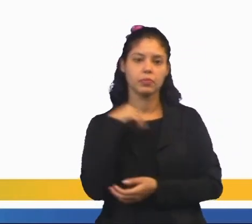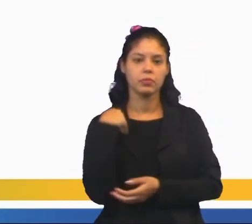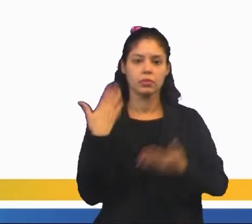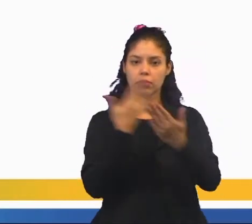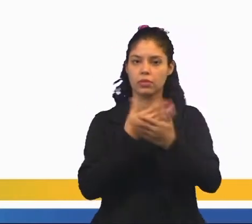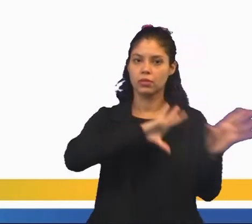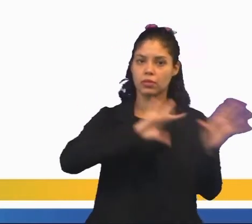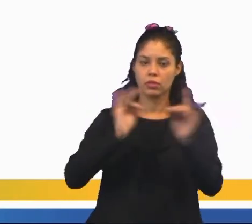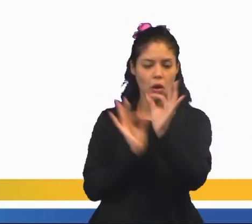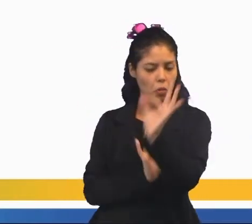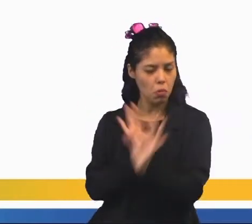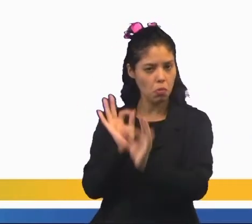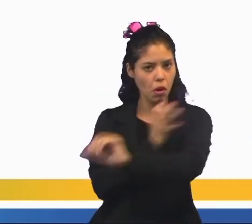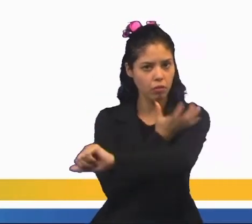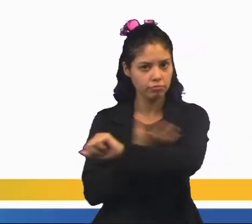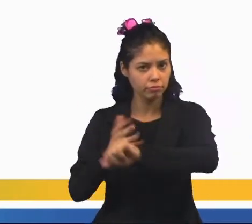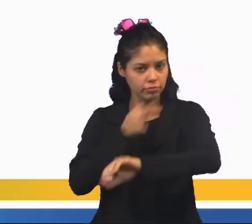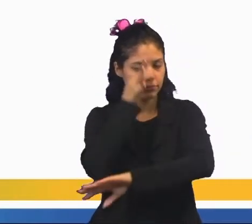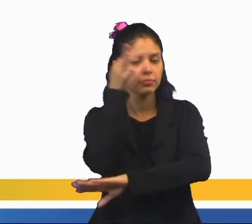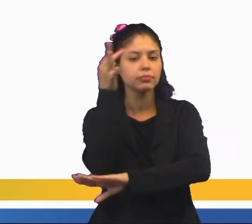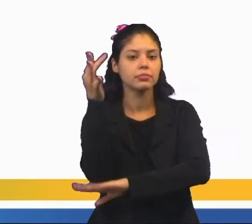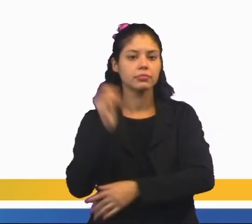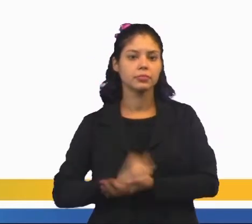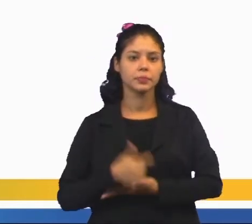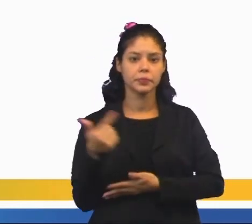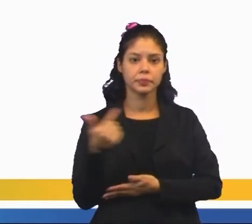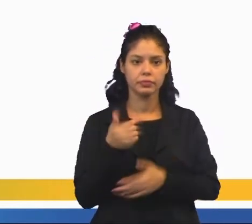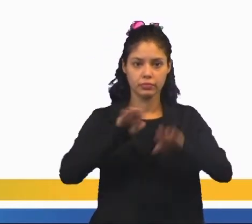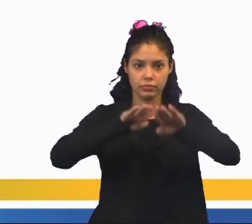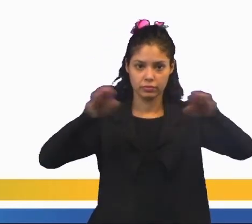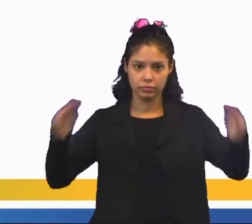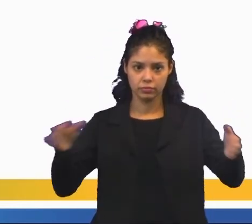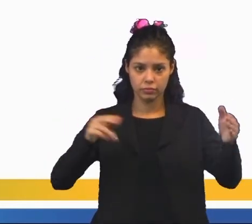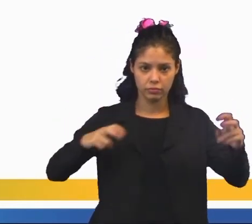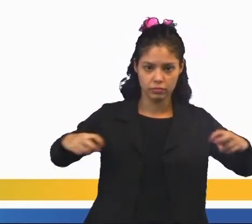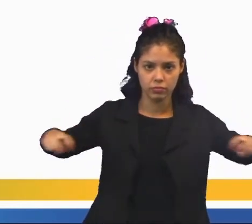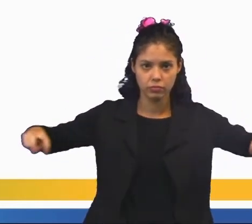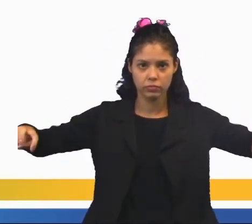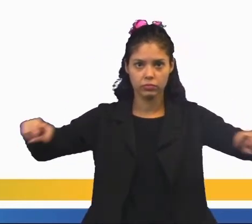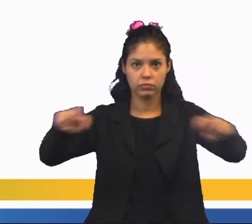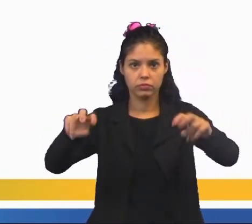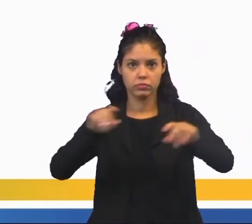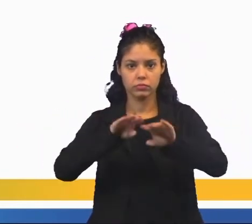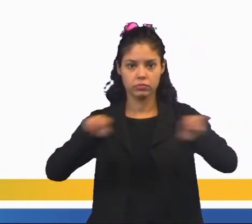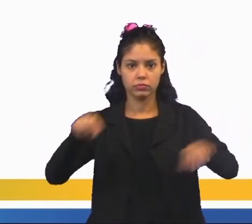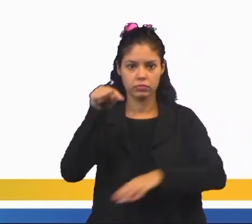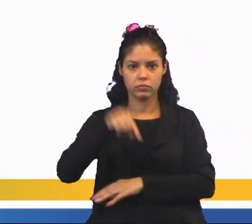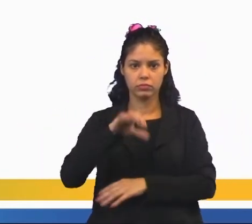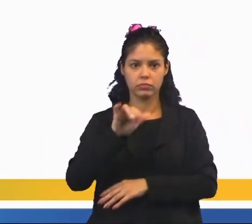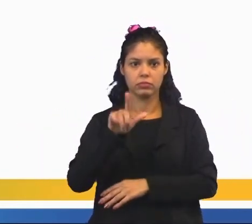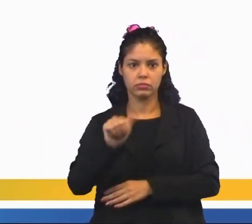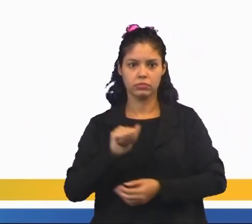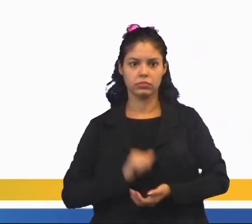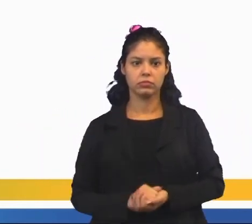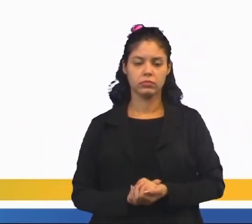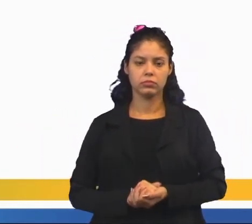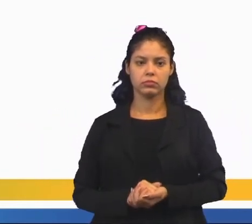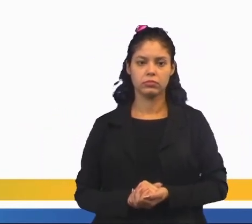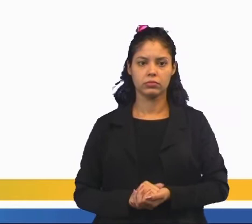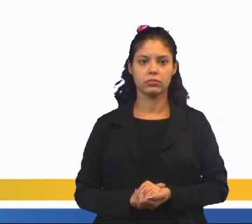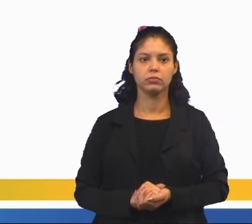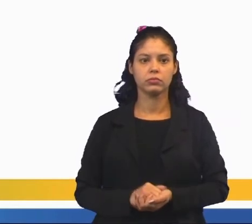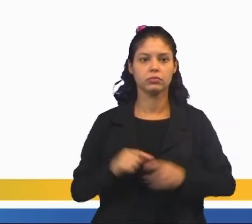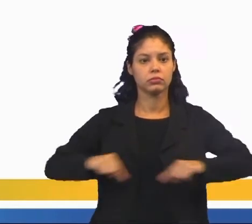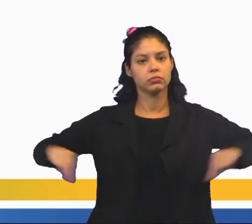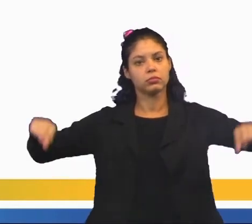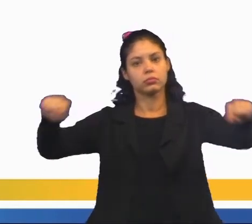que trata de jardim. 2, mesa redonda para centro de sala, né? Uma